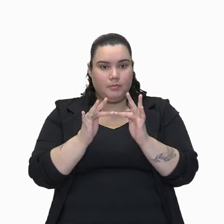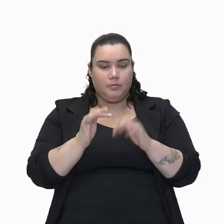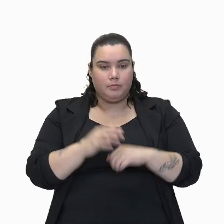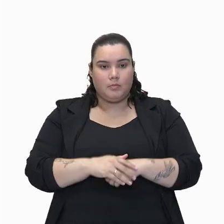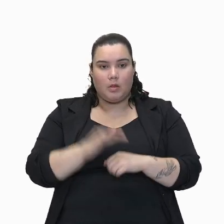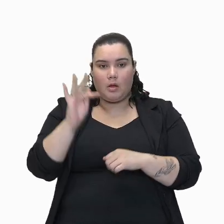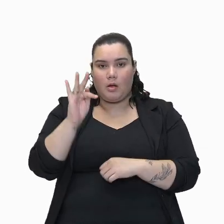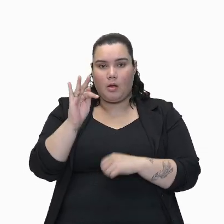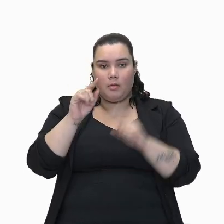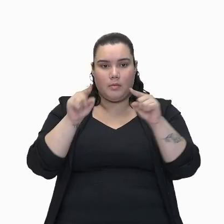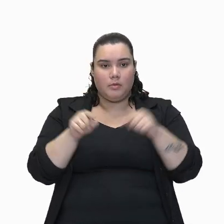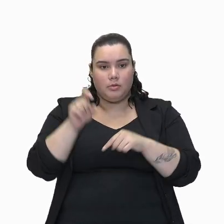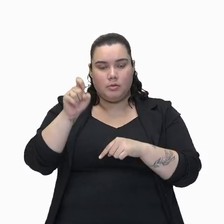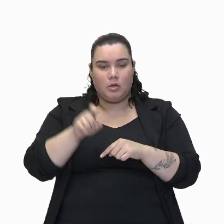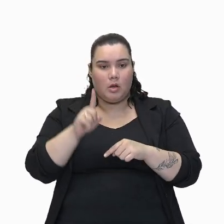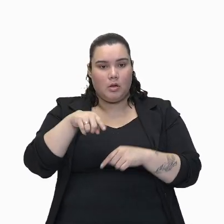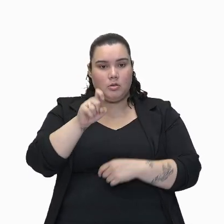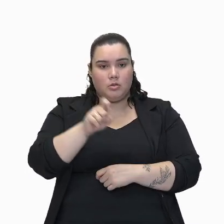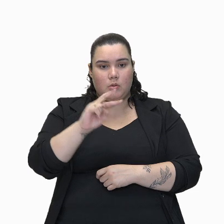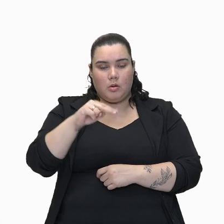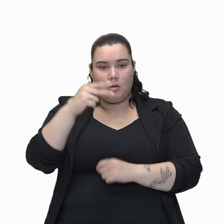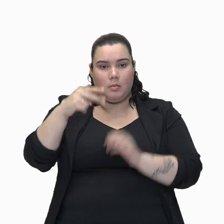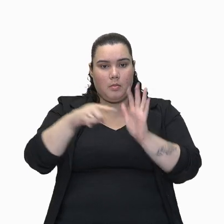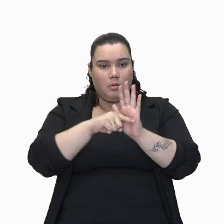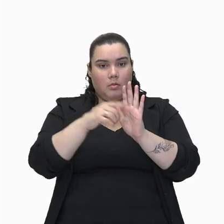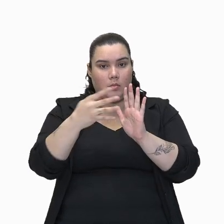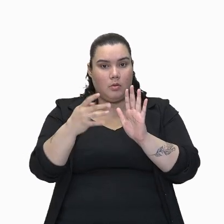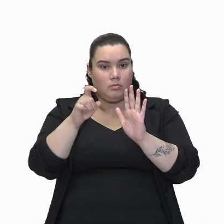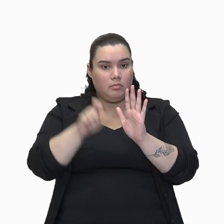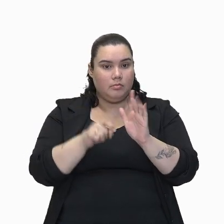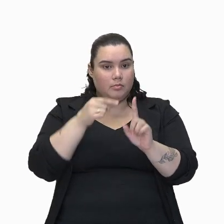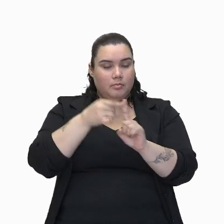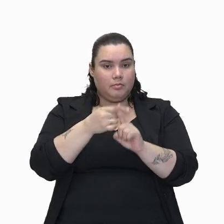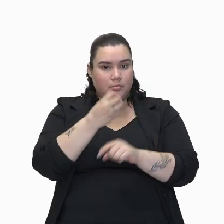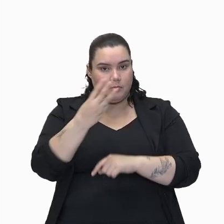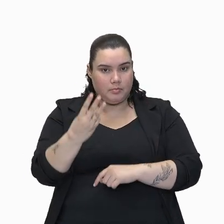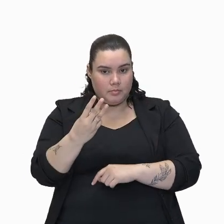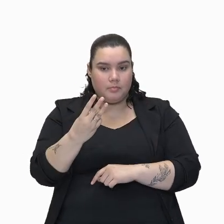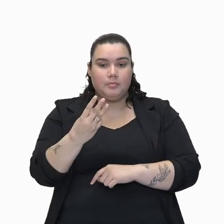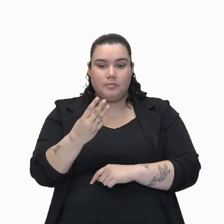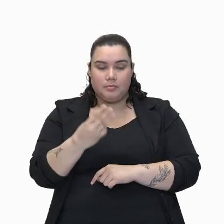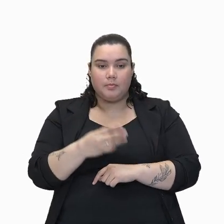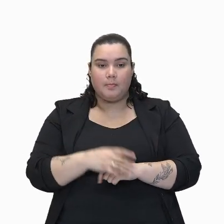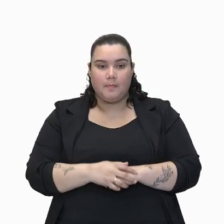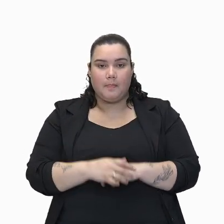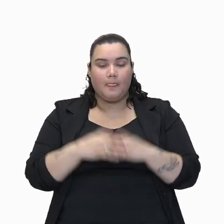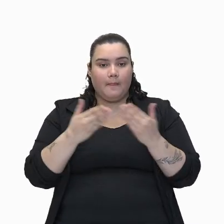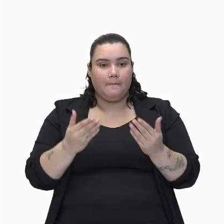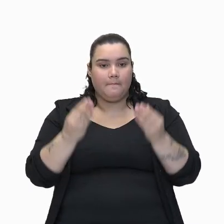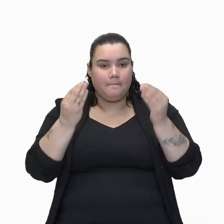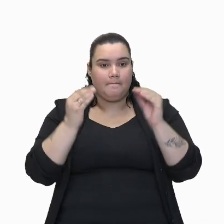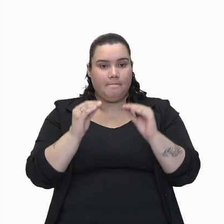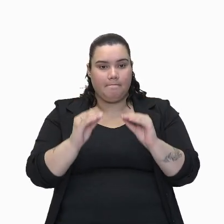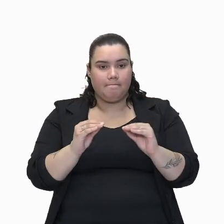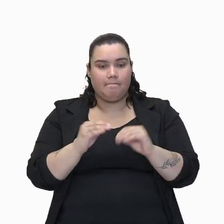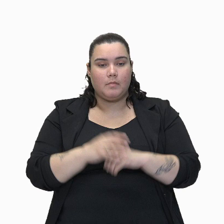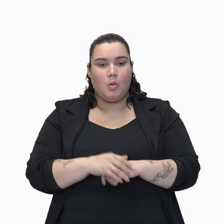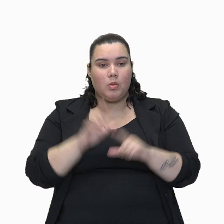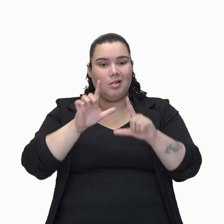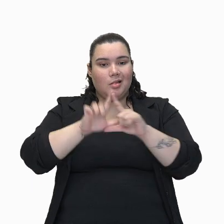f de x igual a x ao quadrado menos 4x mais 3. Aí a gente calcula o